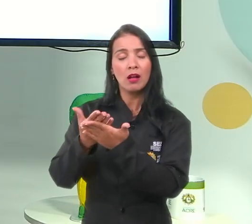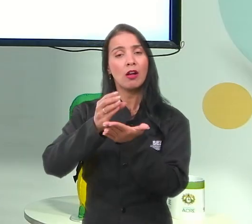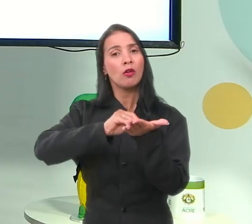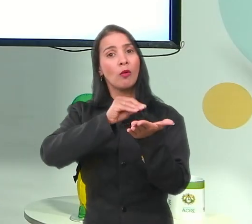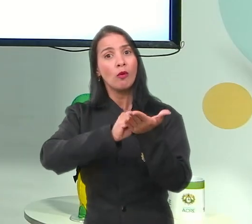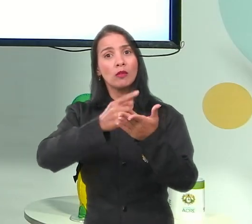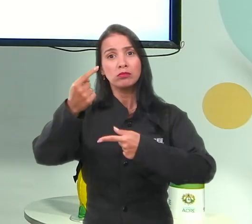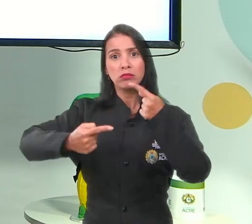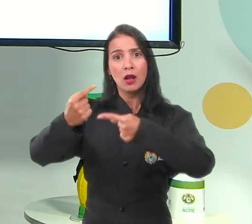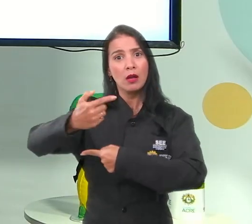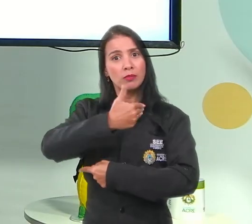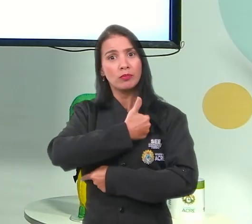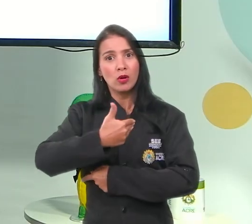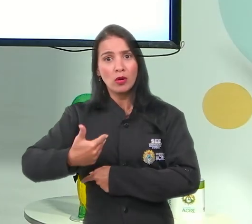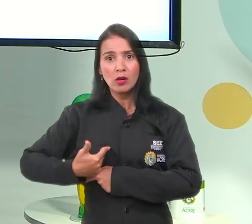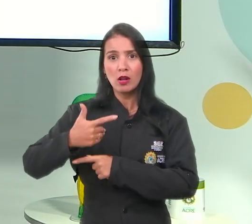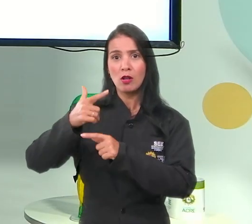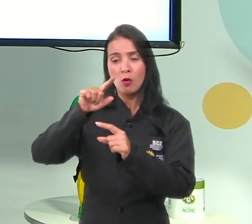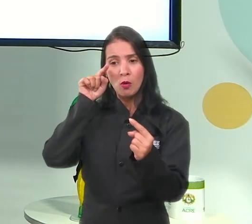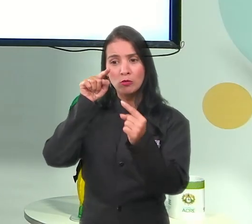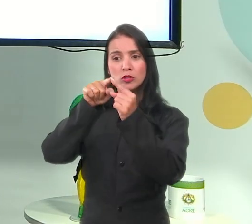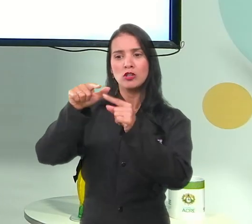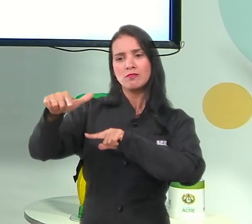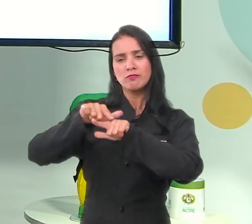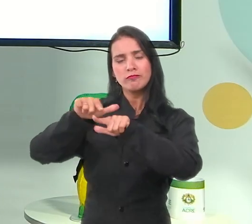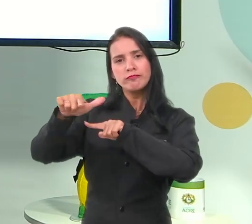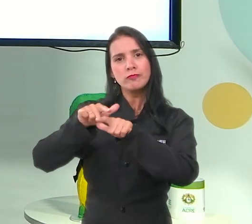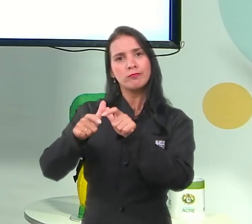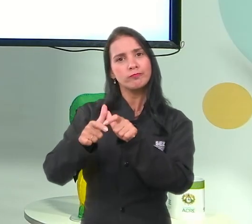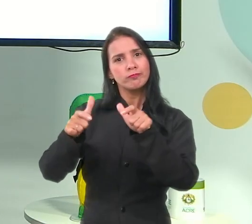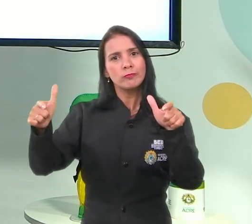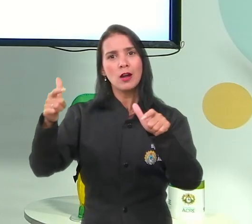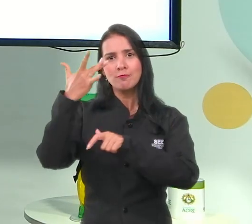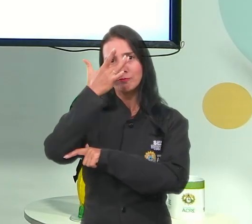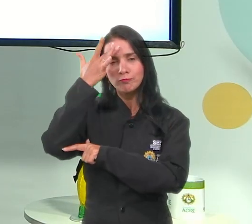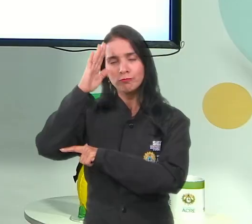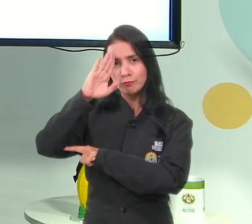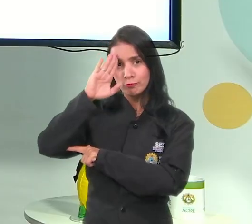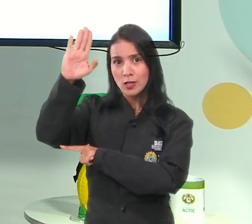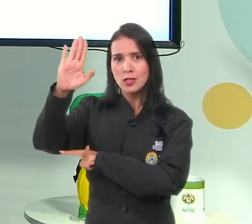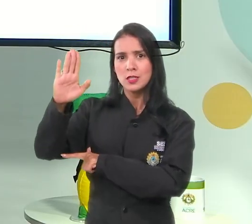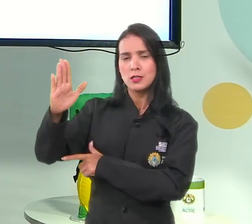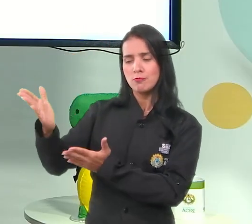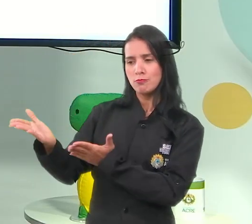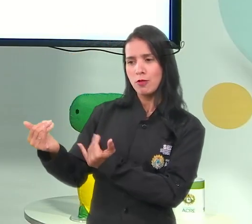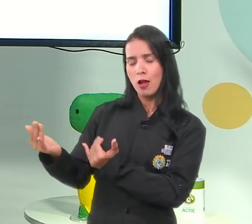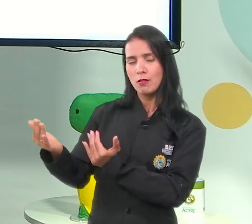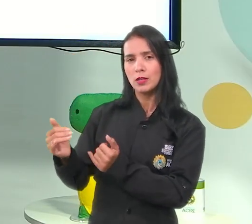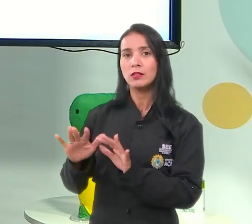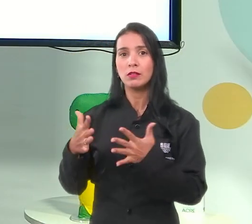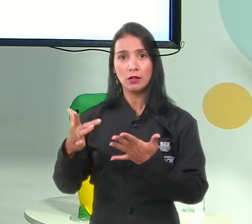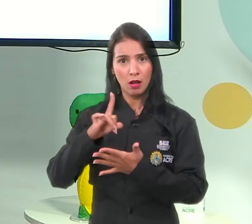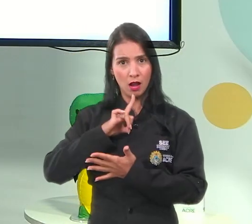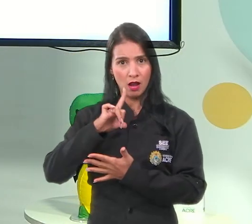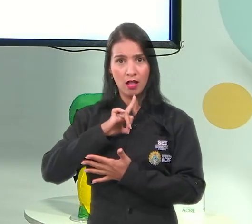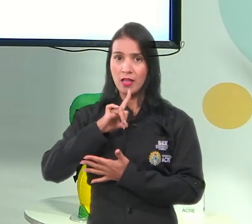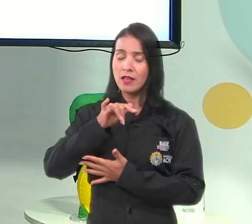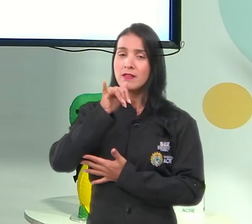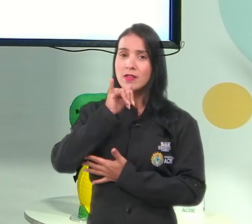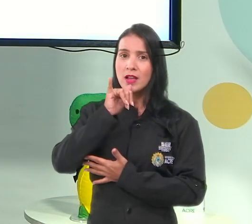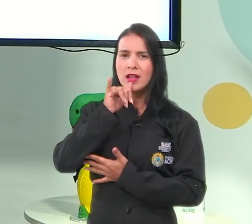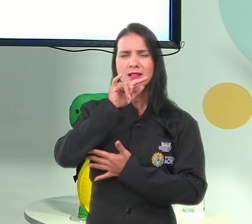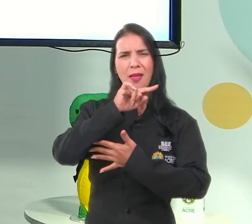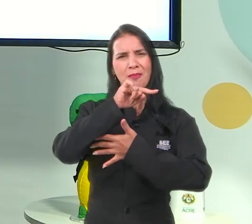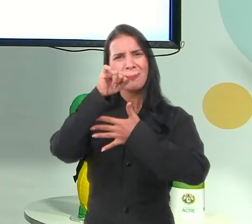que venham a gerar empregos, principalmente para os mais jovens. São exemplos que eu estou citando a